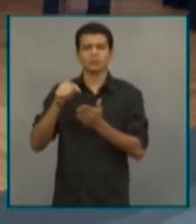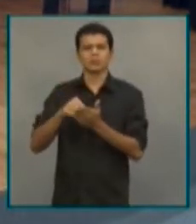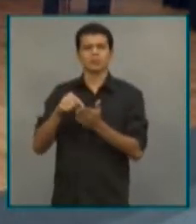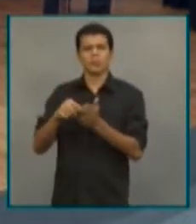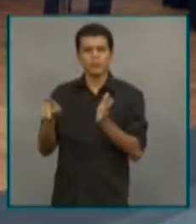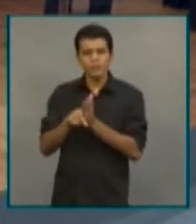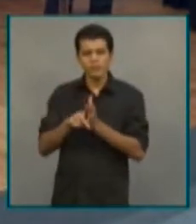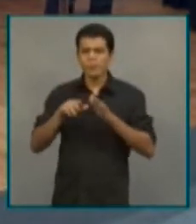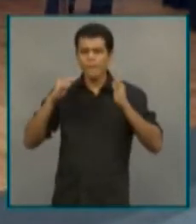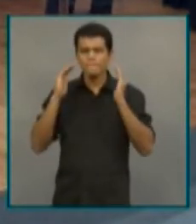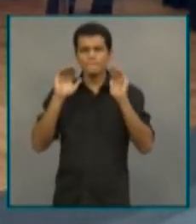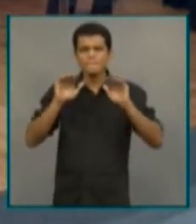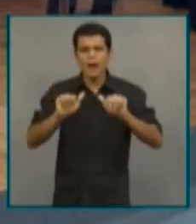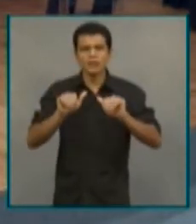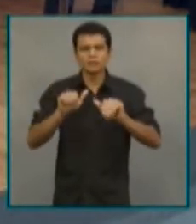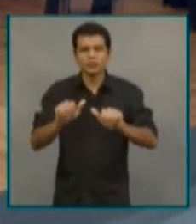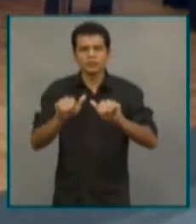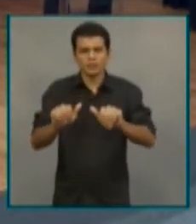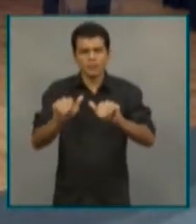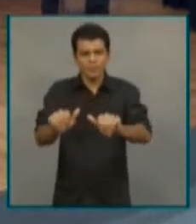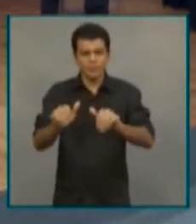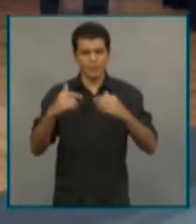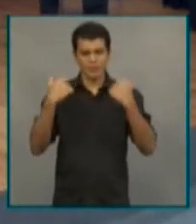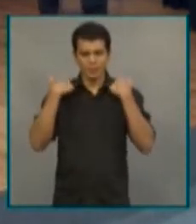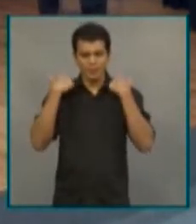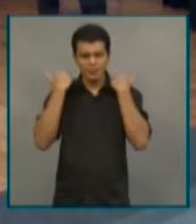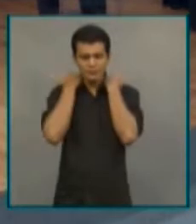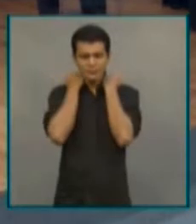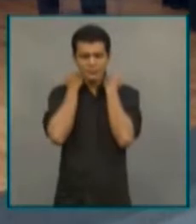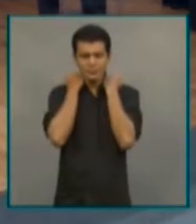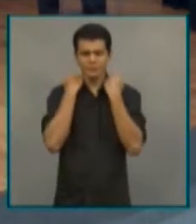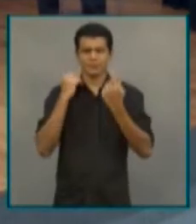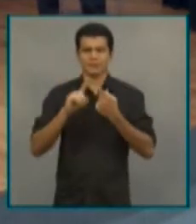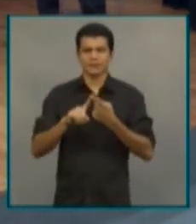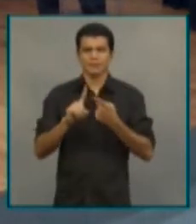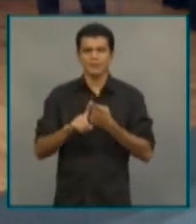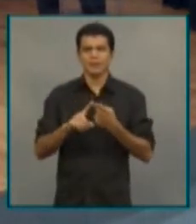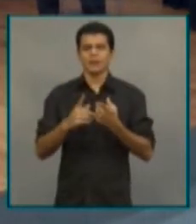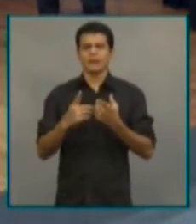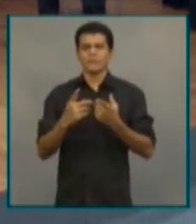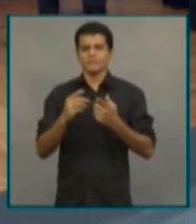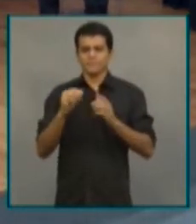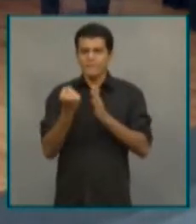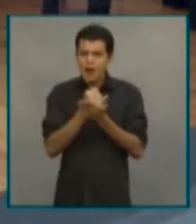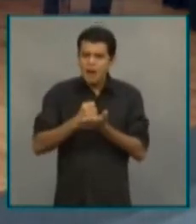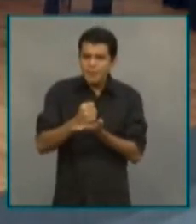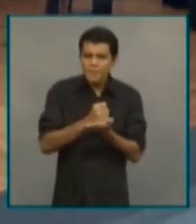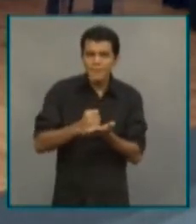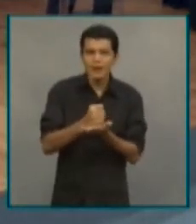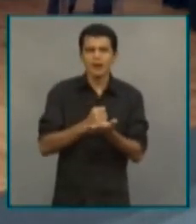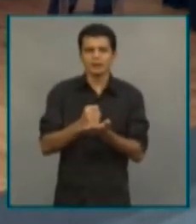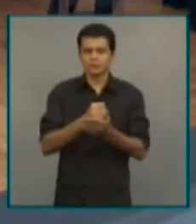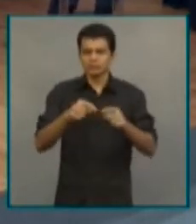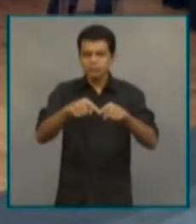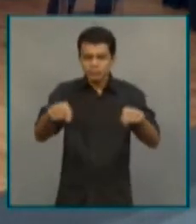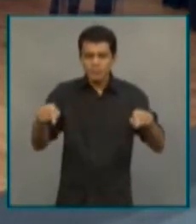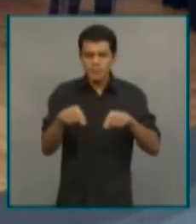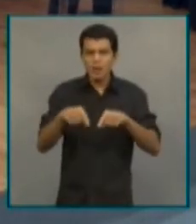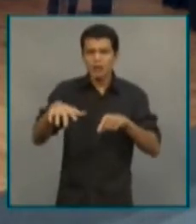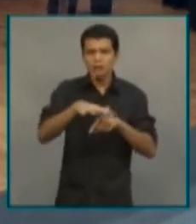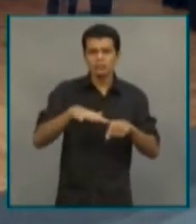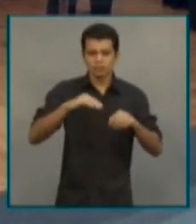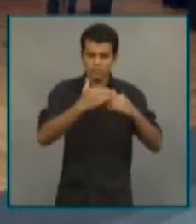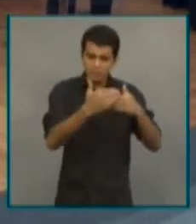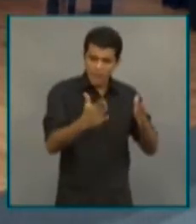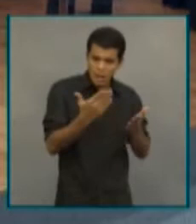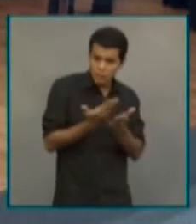massoterapia, assistência técnica no processo eletrônico, farmácia, espaço CAAS, CAAS conceito, sala de estudo e o